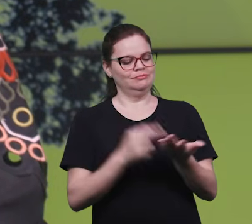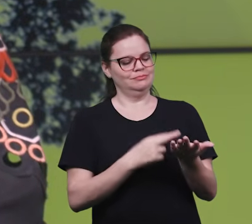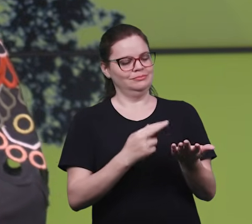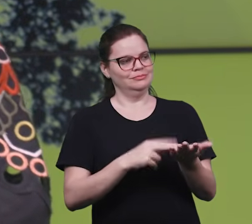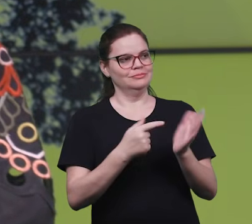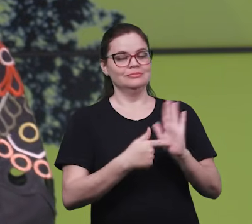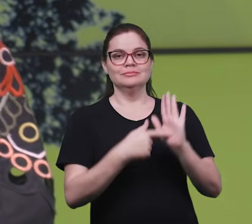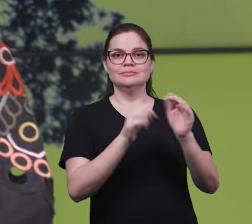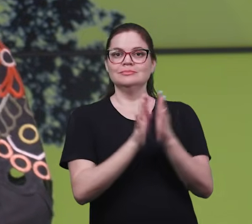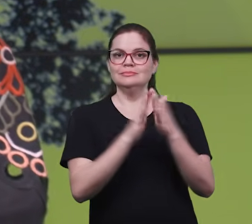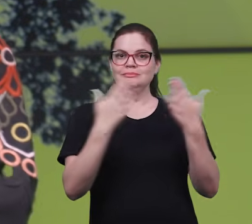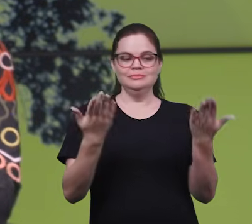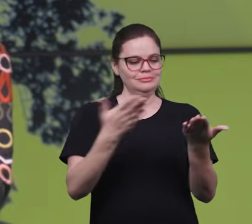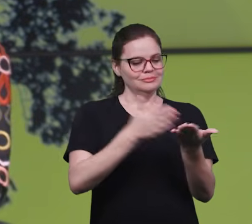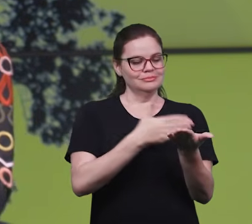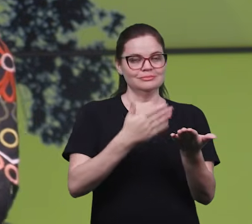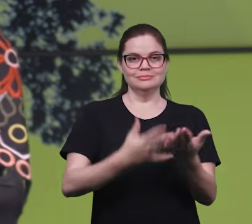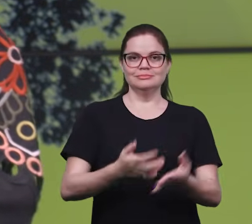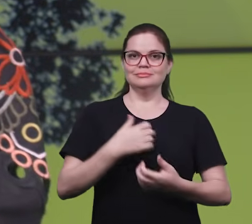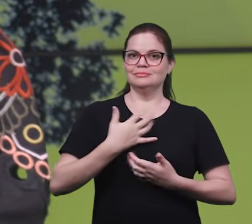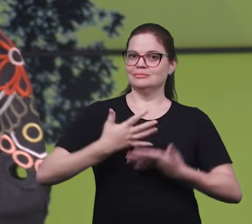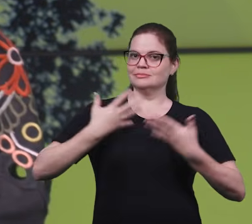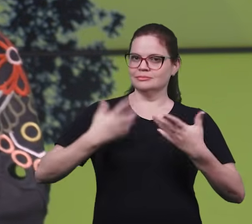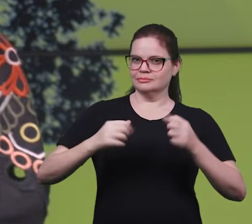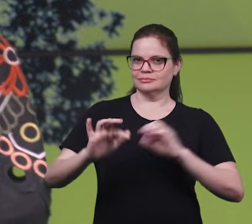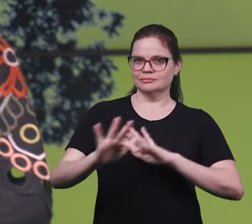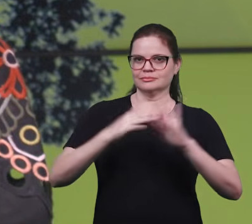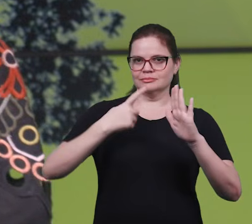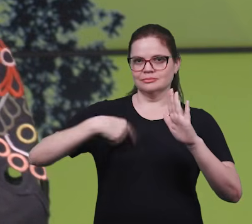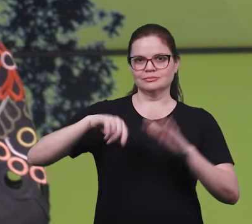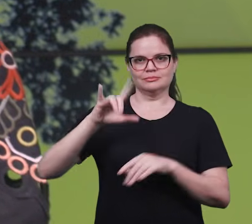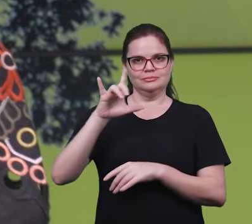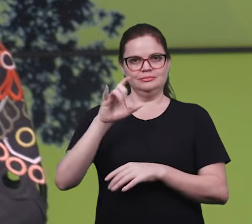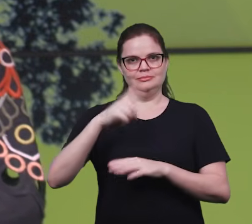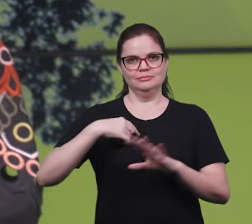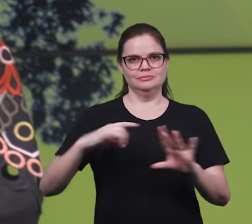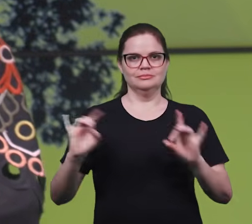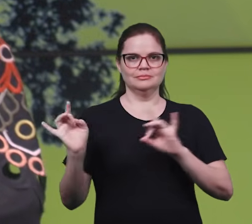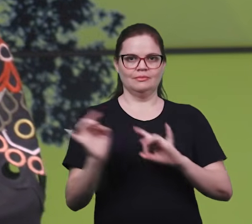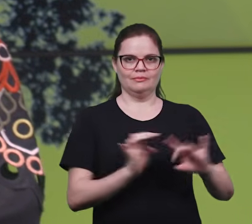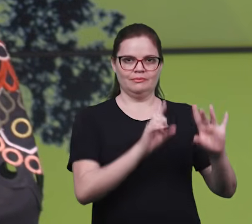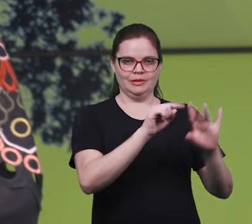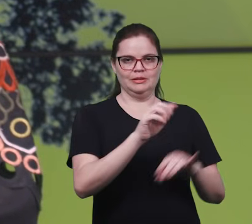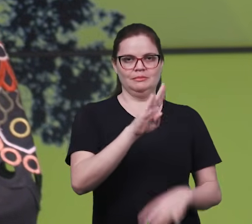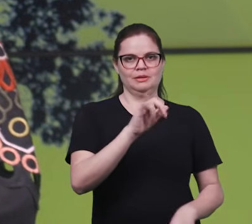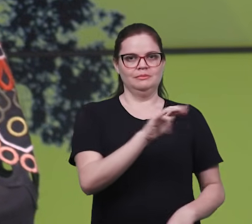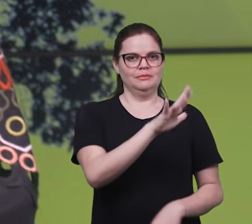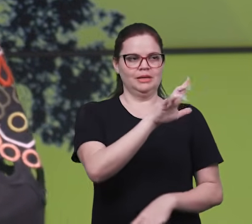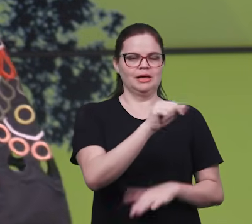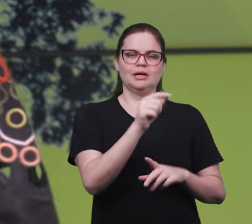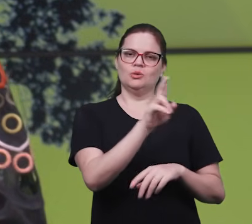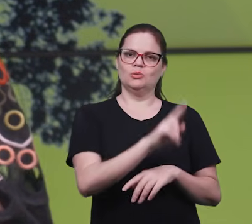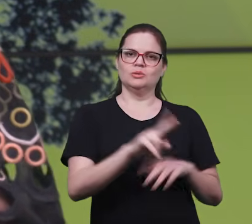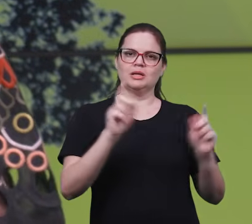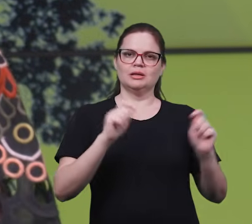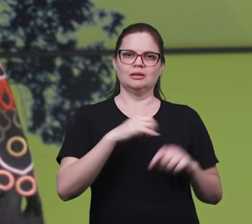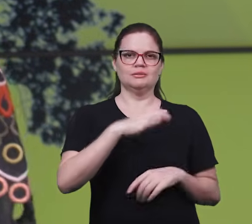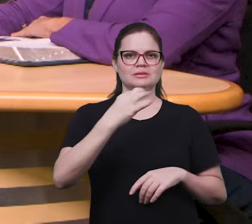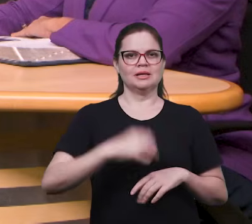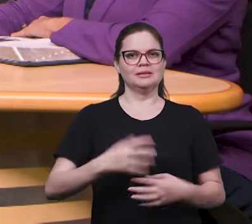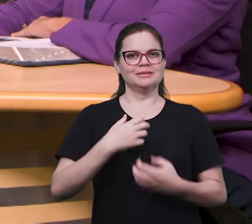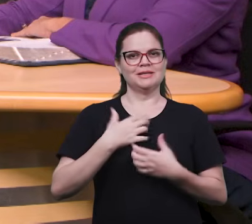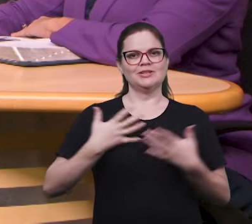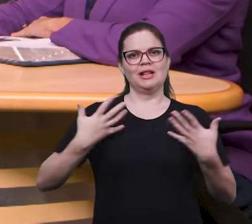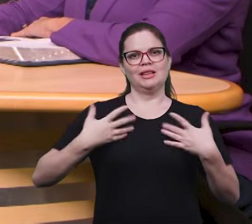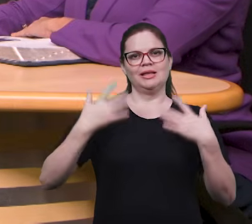Organização e Método, que nós compartilharemos com a Bianca, e com certeza as crianças terão essa alegria, que será um presente para elas.